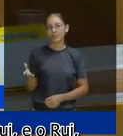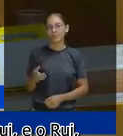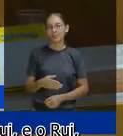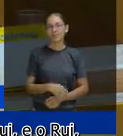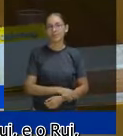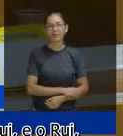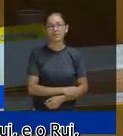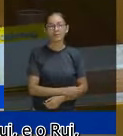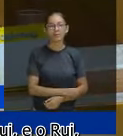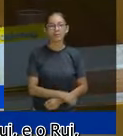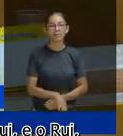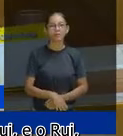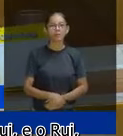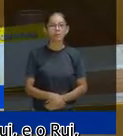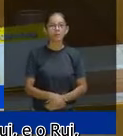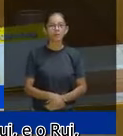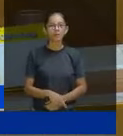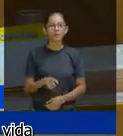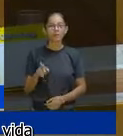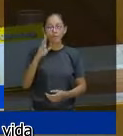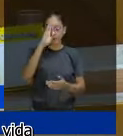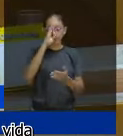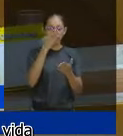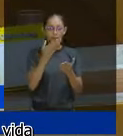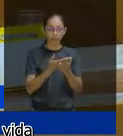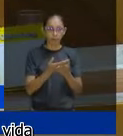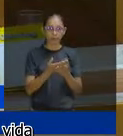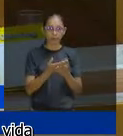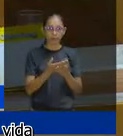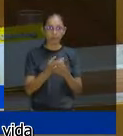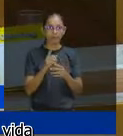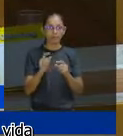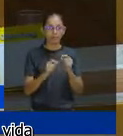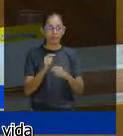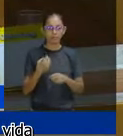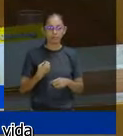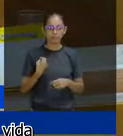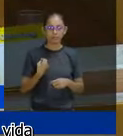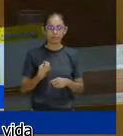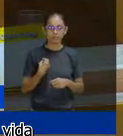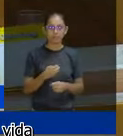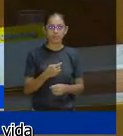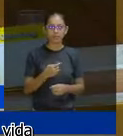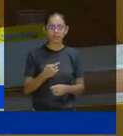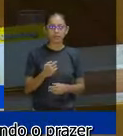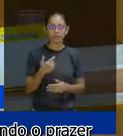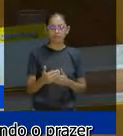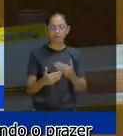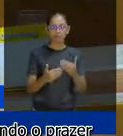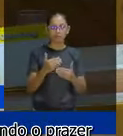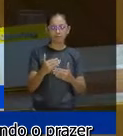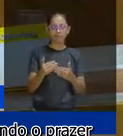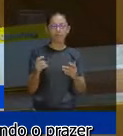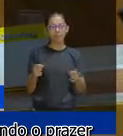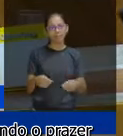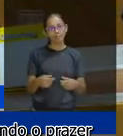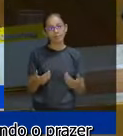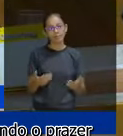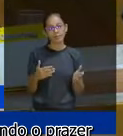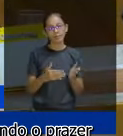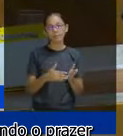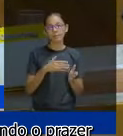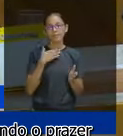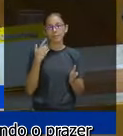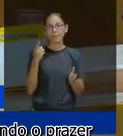e o Rui, ele acreditava exatamente nessa perpetuação da vida através de outros momentos. Então, hoje a gente está tendo o